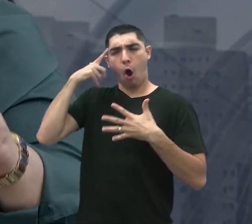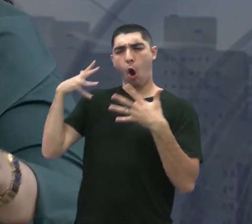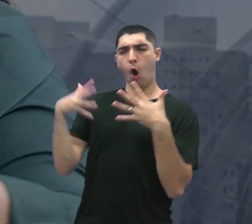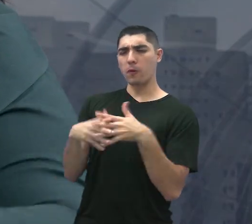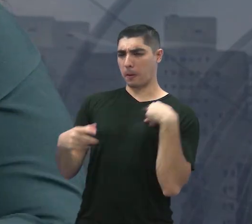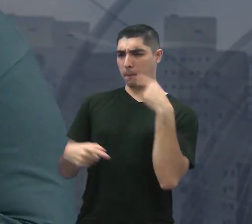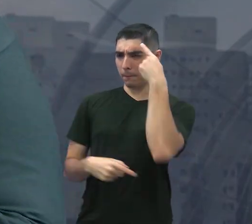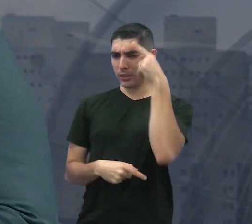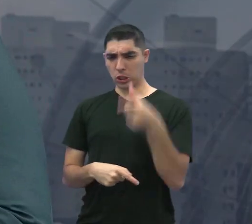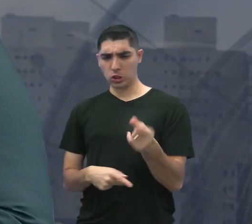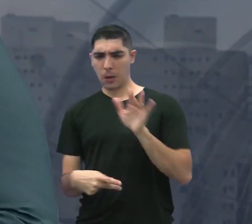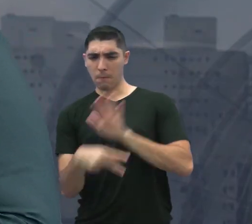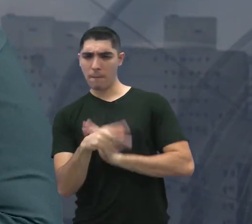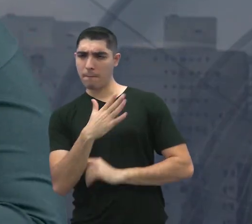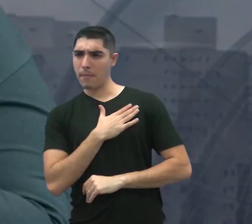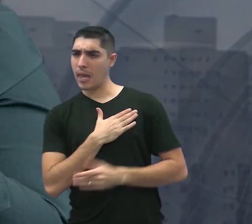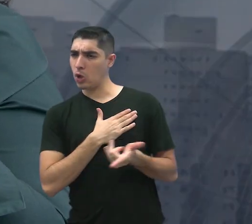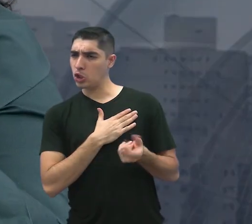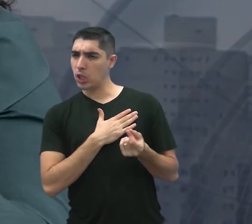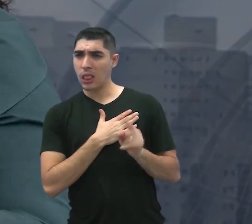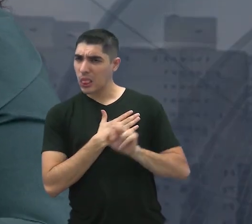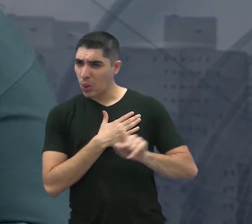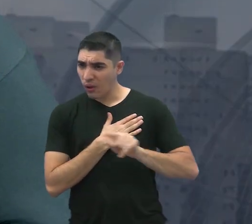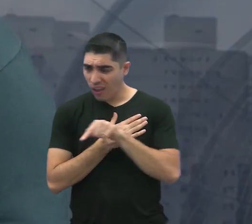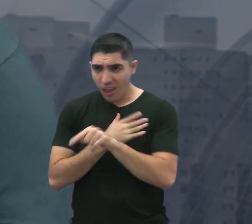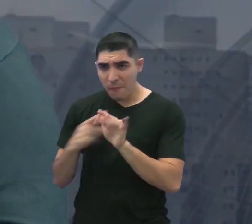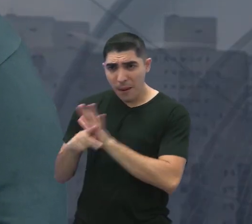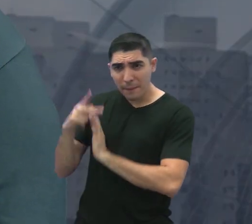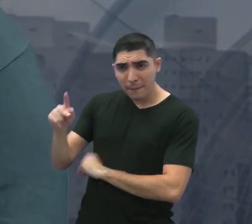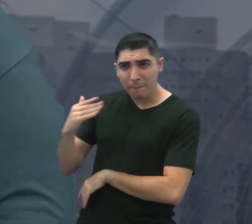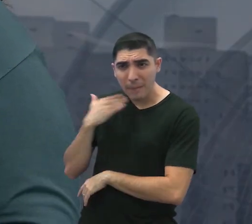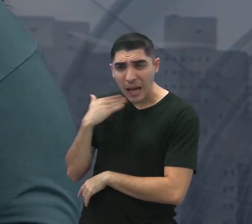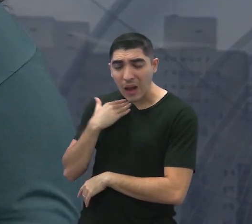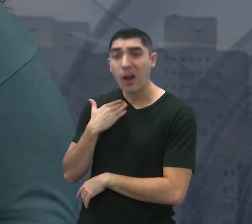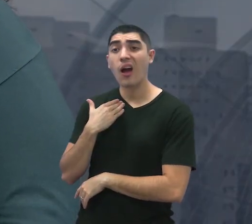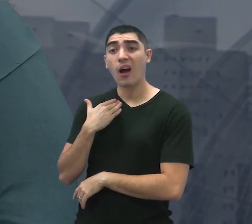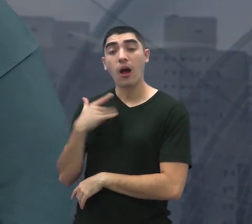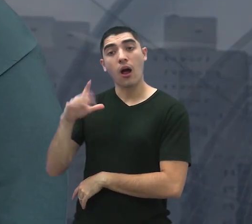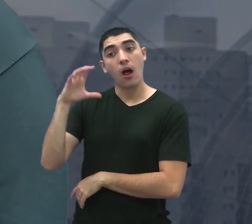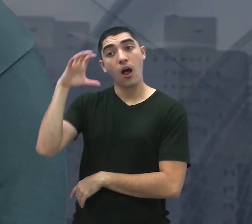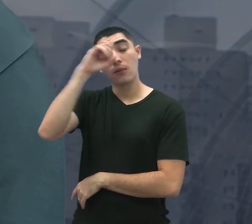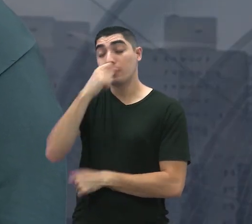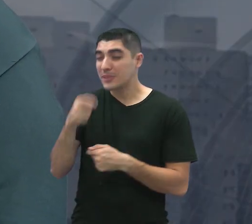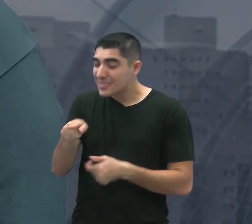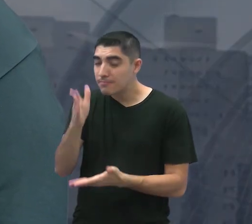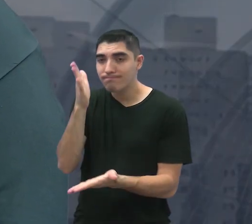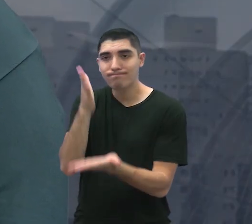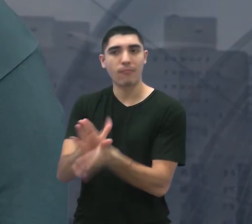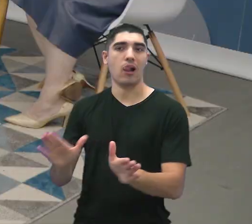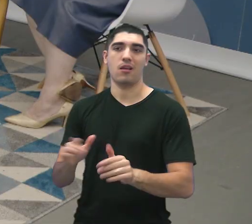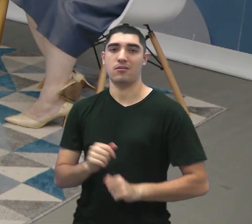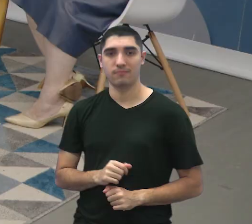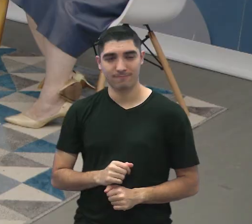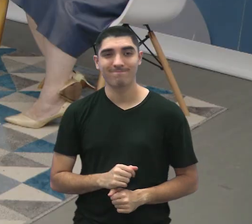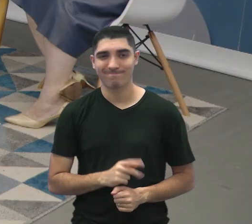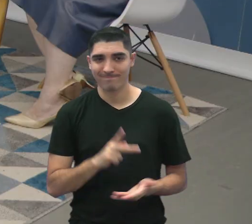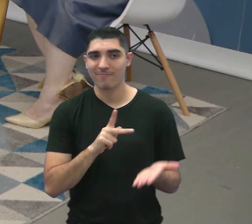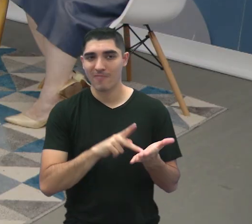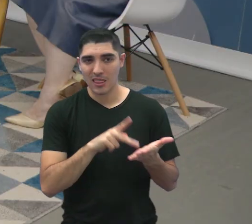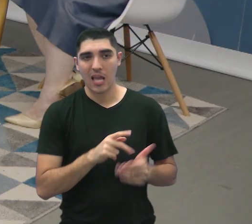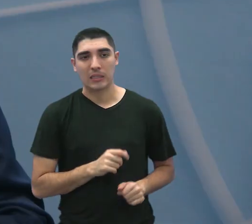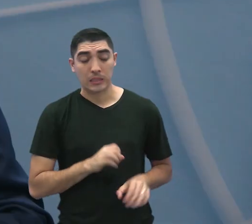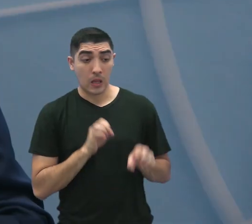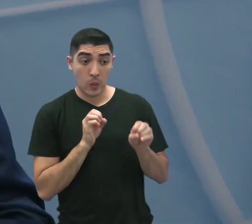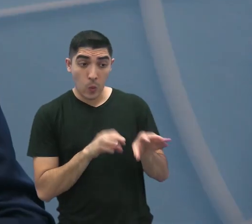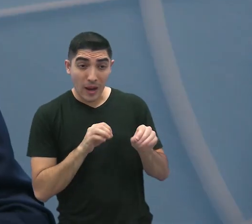limite da conta com o dinheiro dela, ou do cartão com o dinheiro dela, que isso pare de acontecer. Não, com certeza. A educação